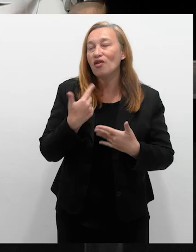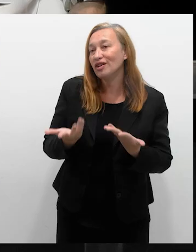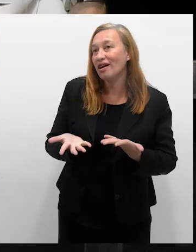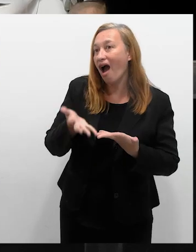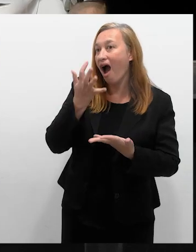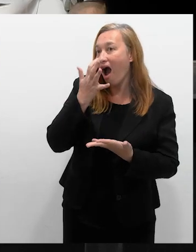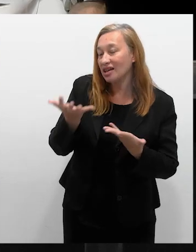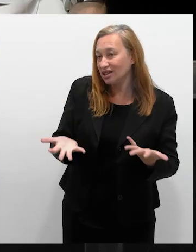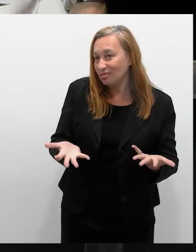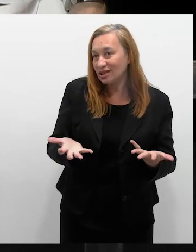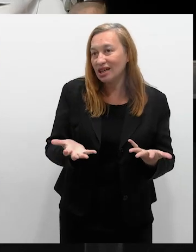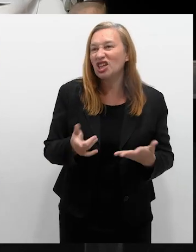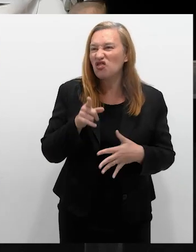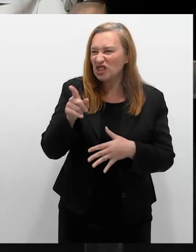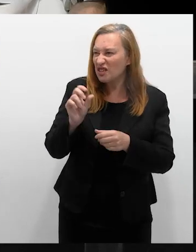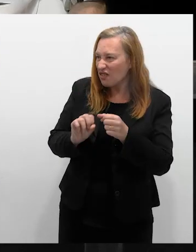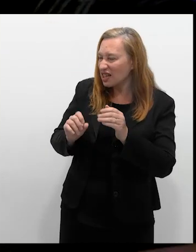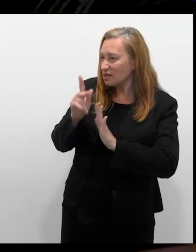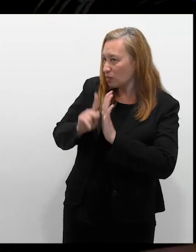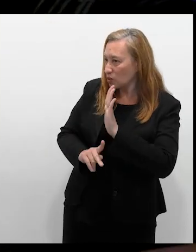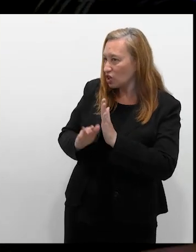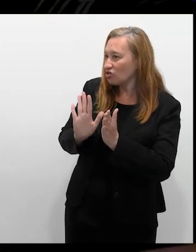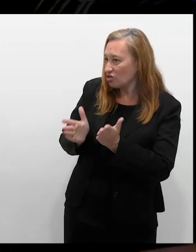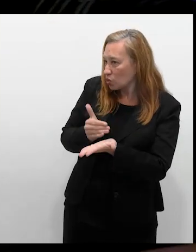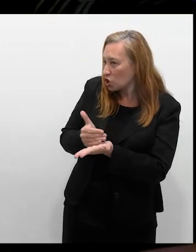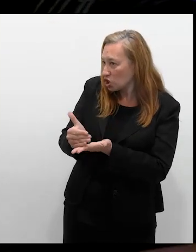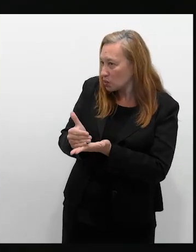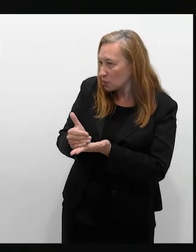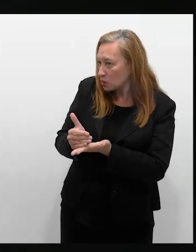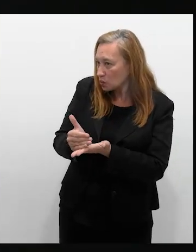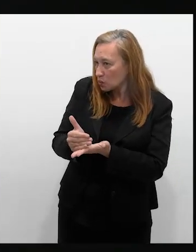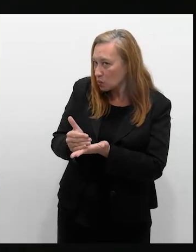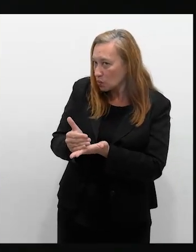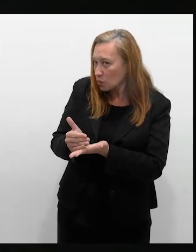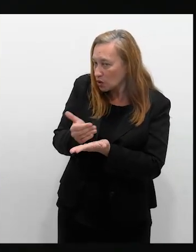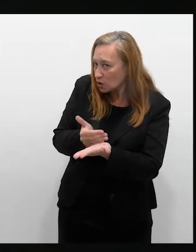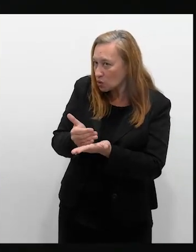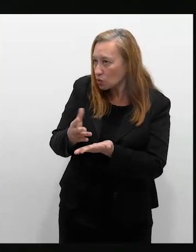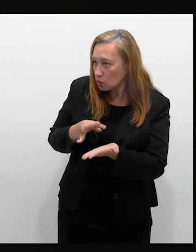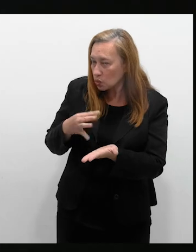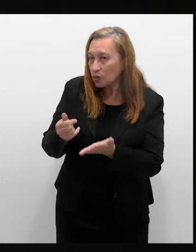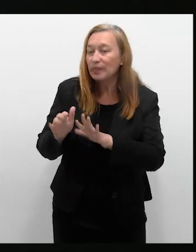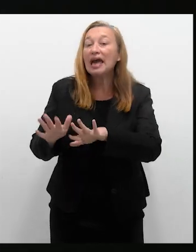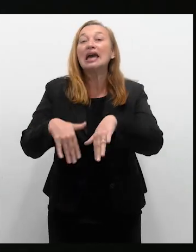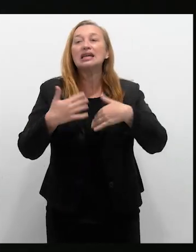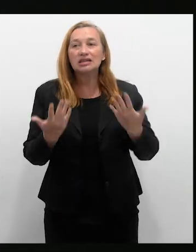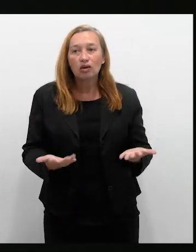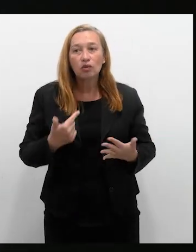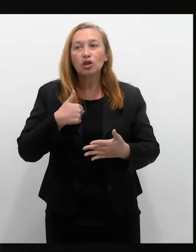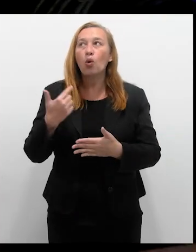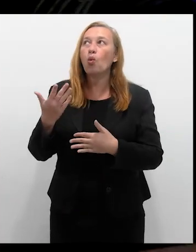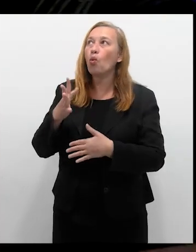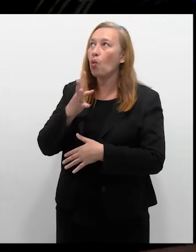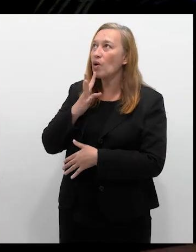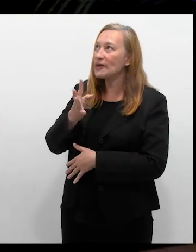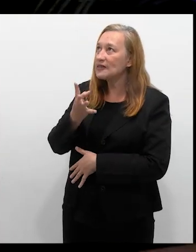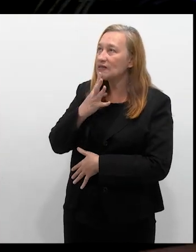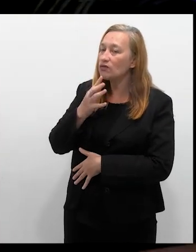eu fiquei muito encantada. E você faz esse projeto desde o início? Desde quando ele começou nas escolas? Quando eu conheci foi